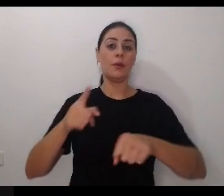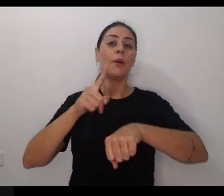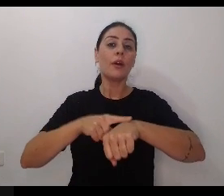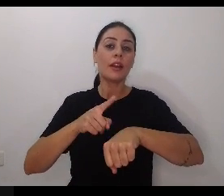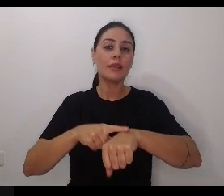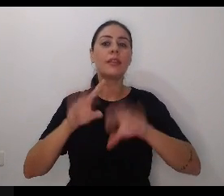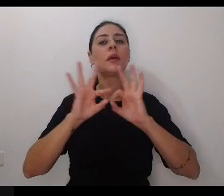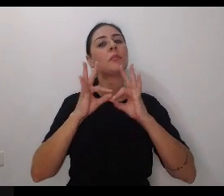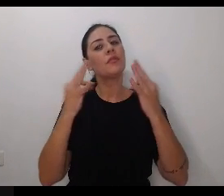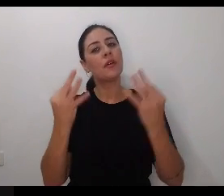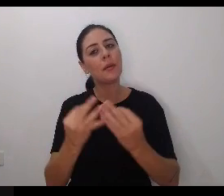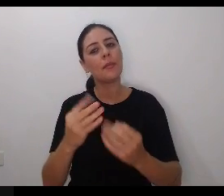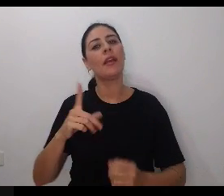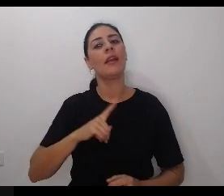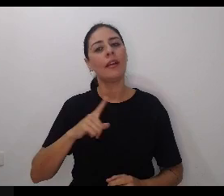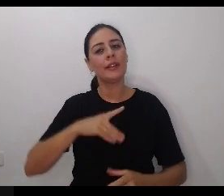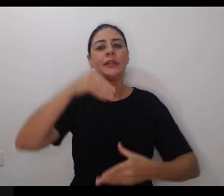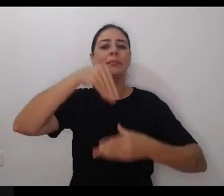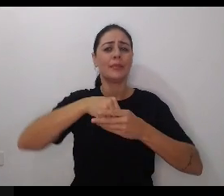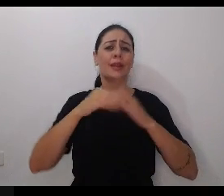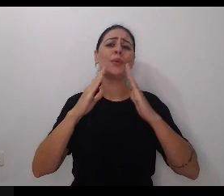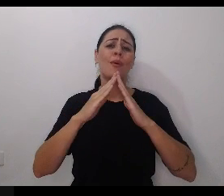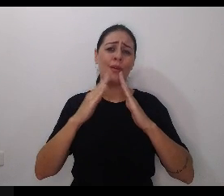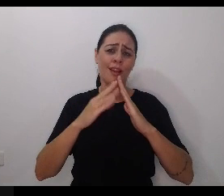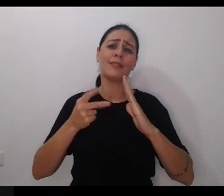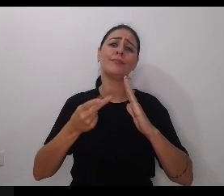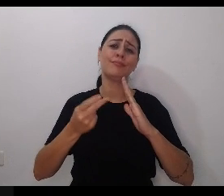meio do caminho e aí isso dificulta, né?